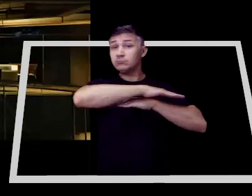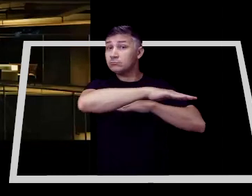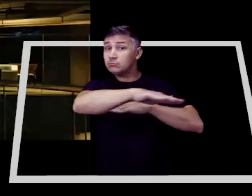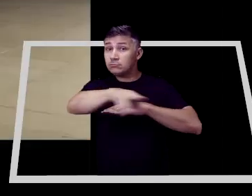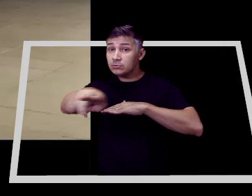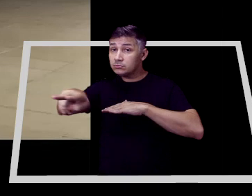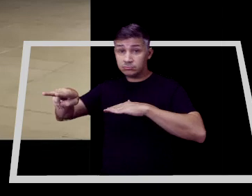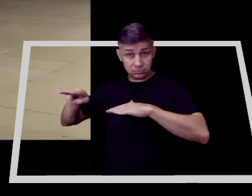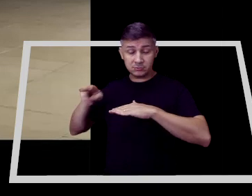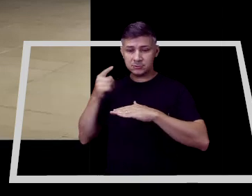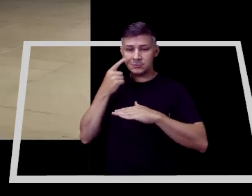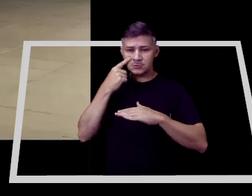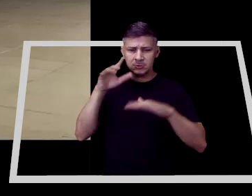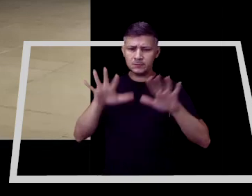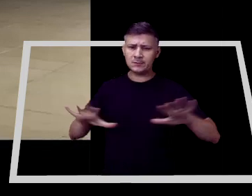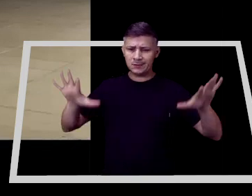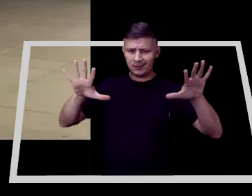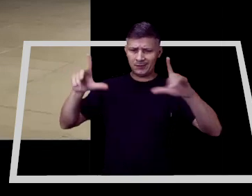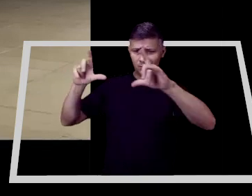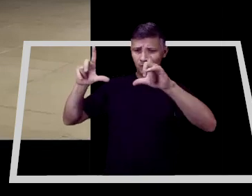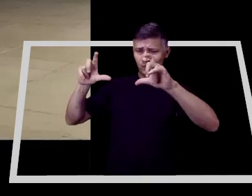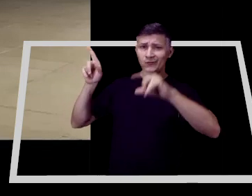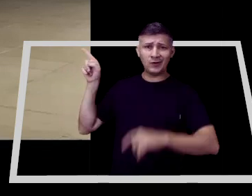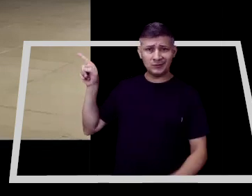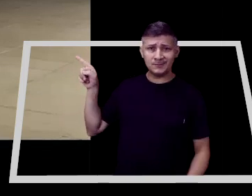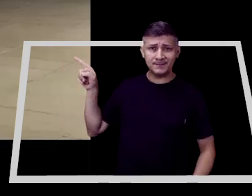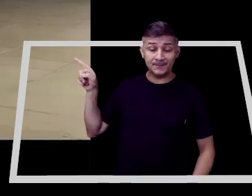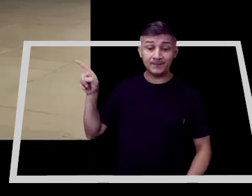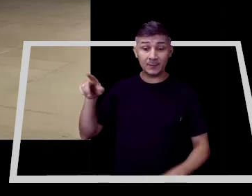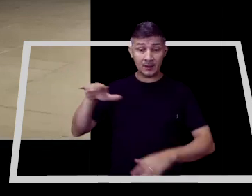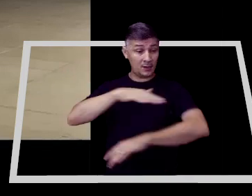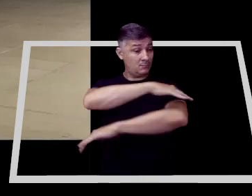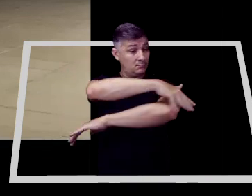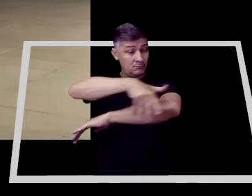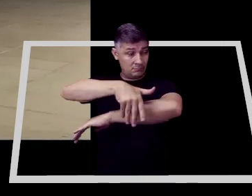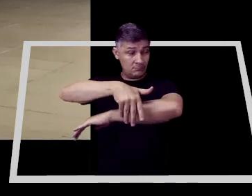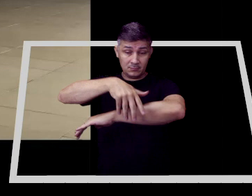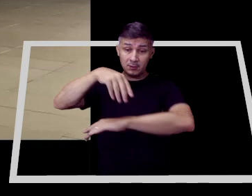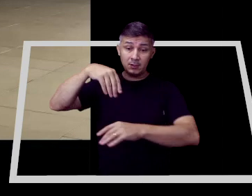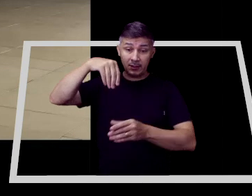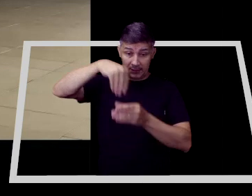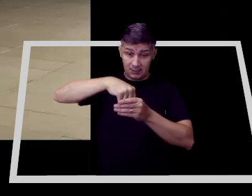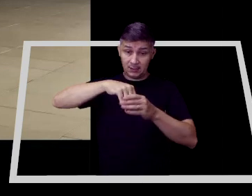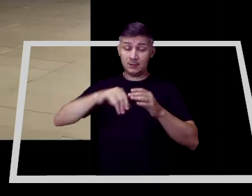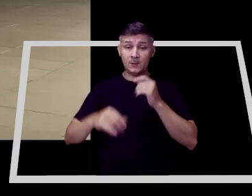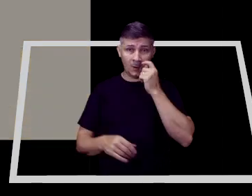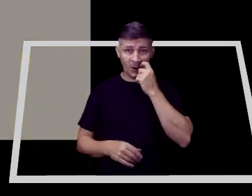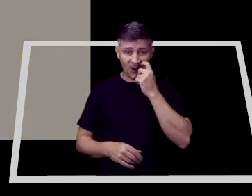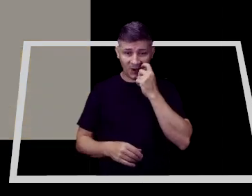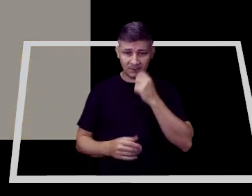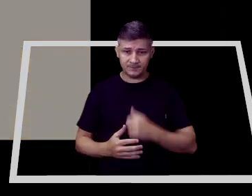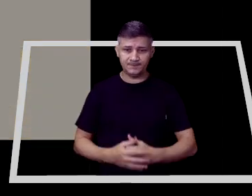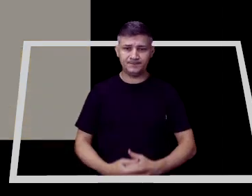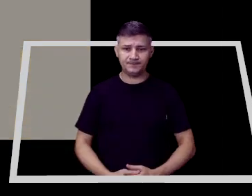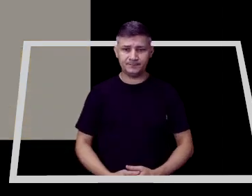na própria cidade. Uma imagem também, então, do pátio do terra inferior.